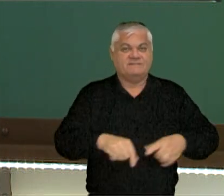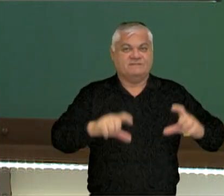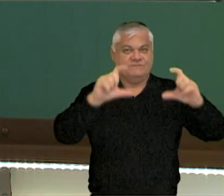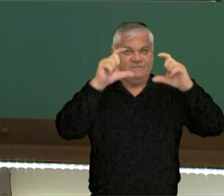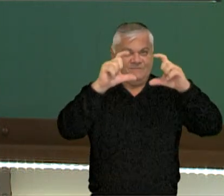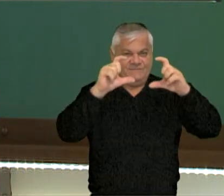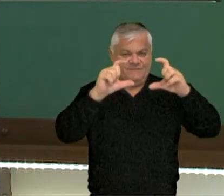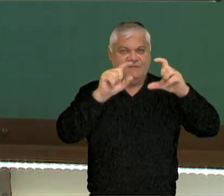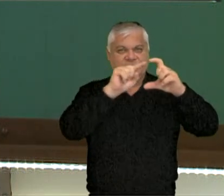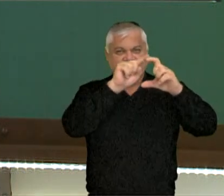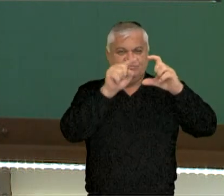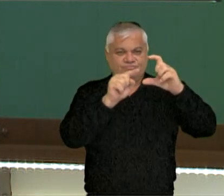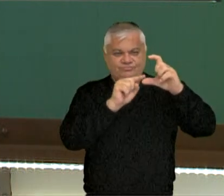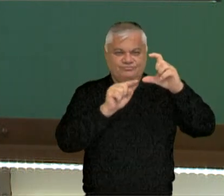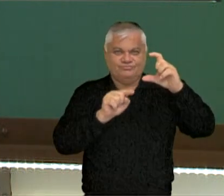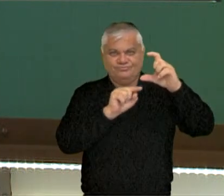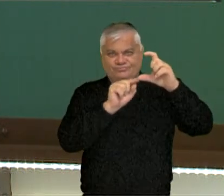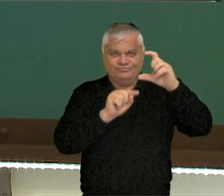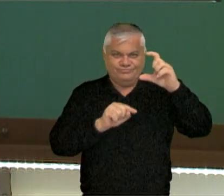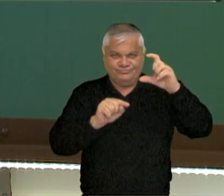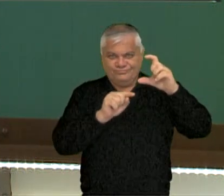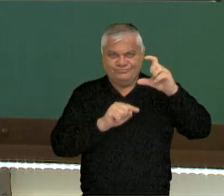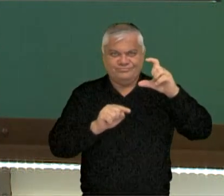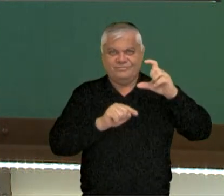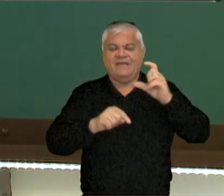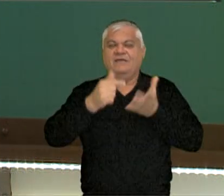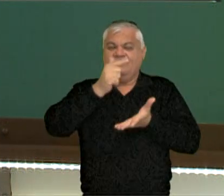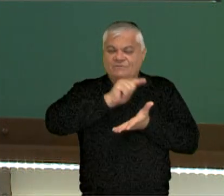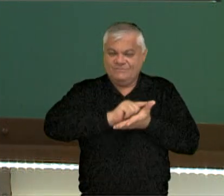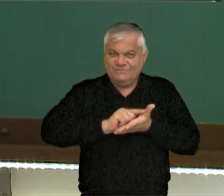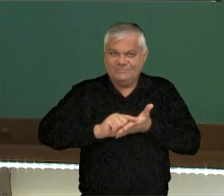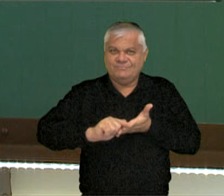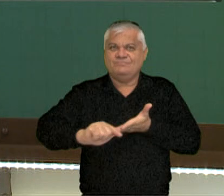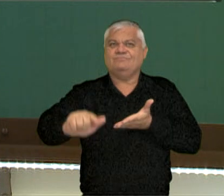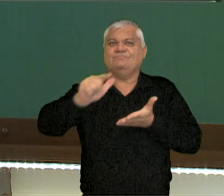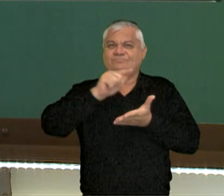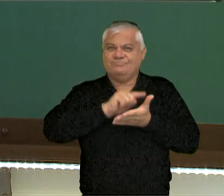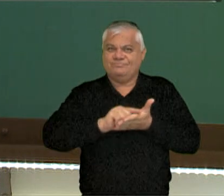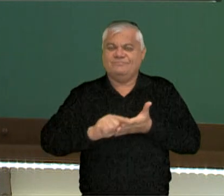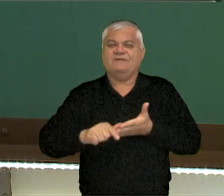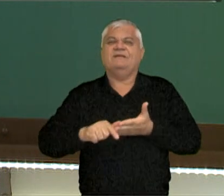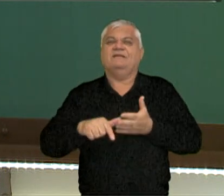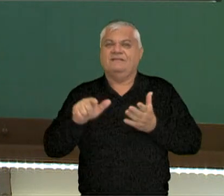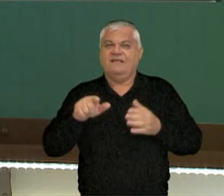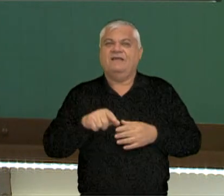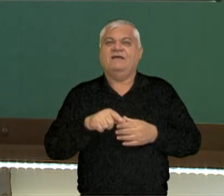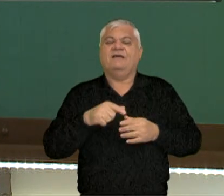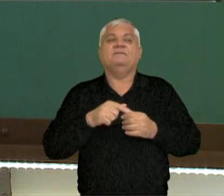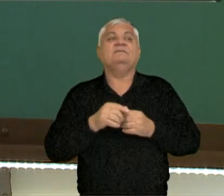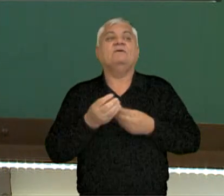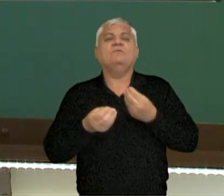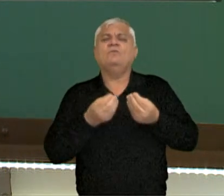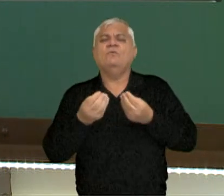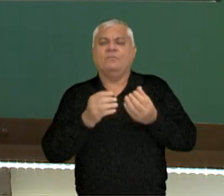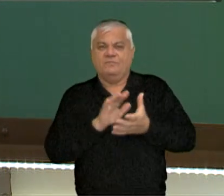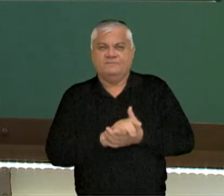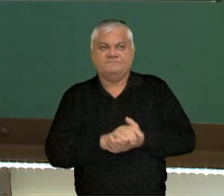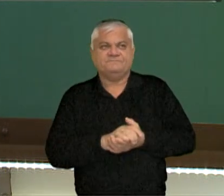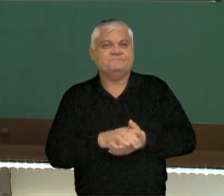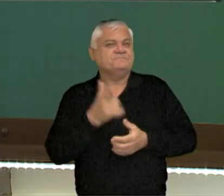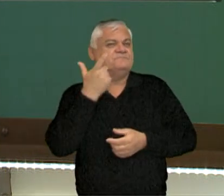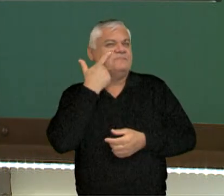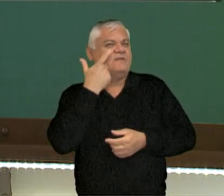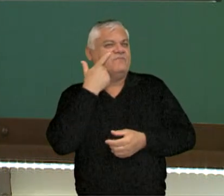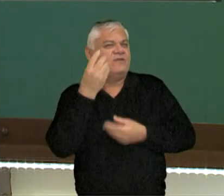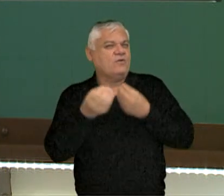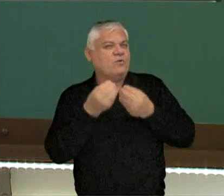a produção vai acabar lá e a eliminação da urina, né? Vai terminar lá nas vias urinárias, tá? Então, vamos dar uma